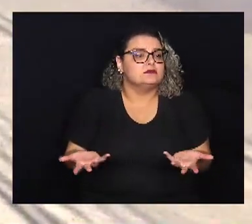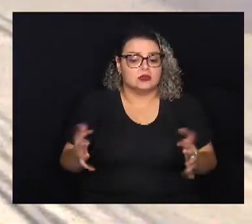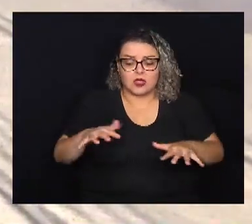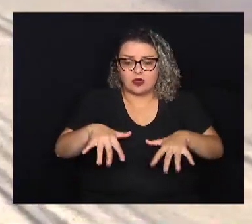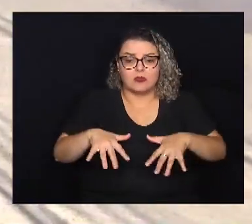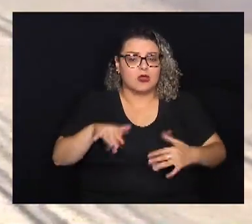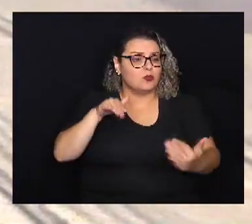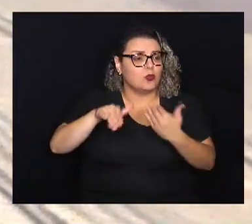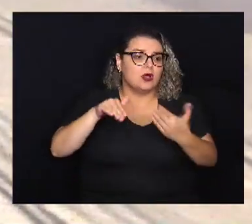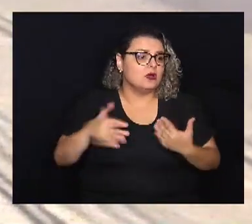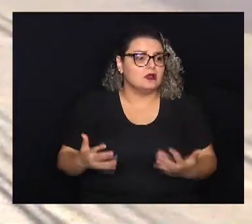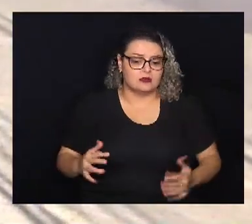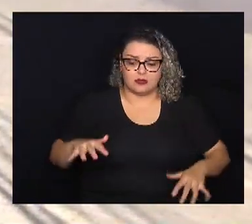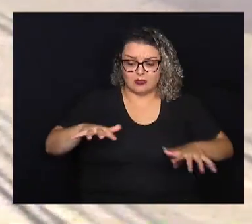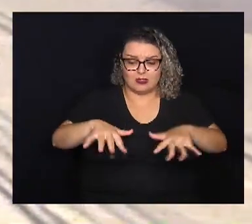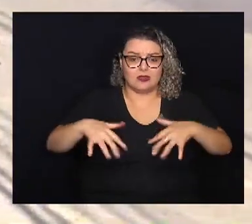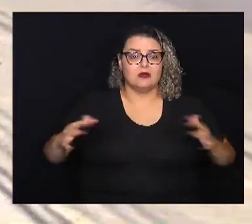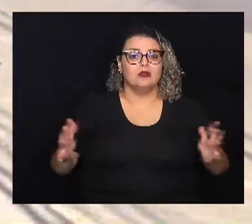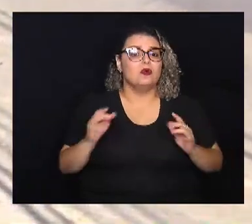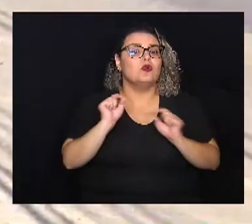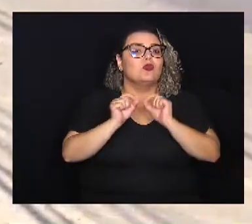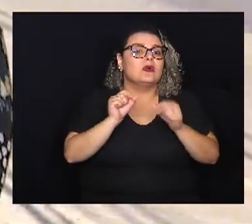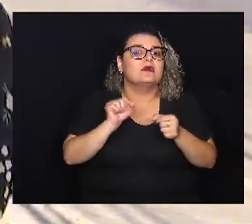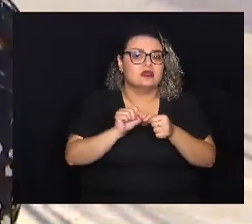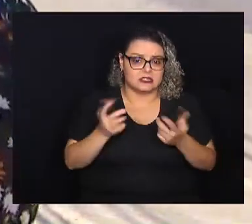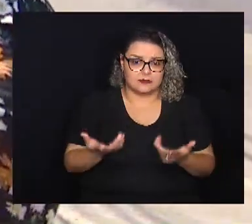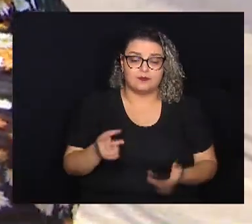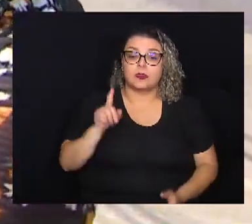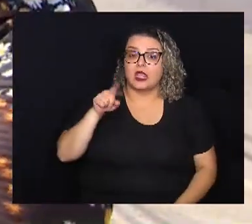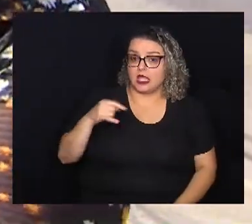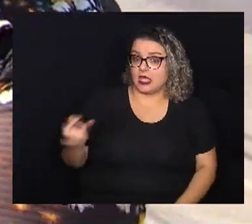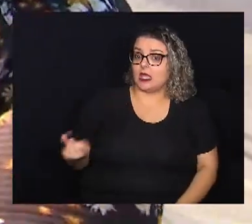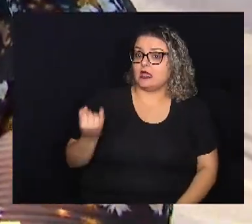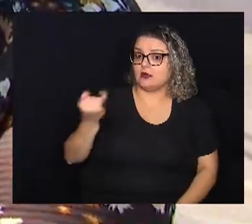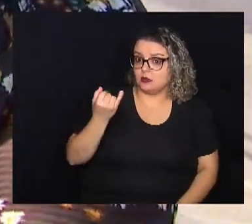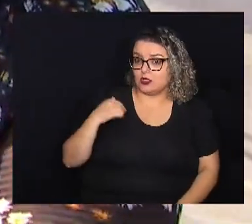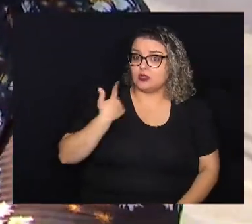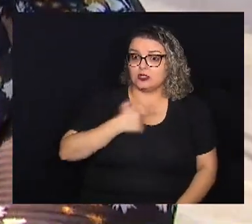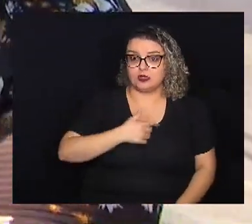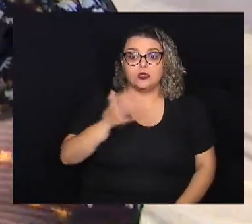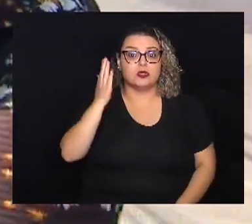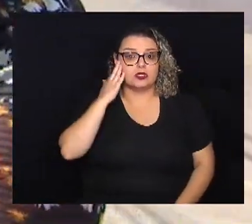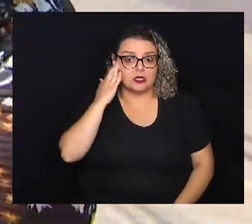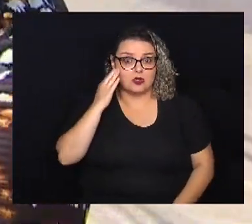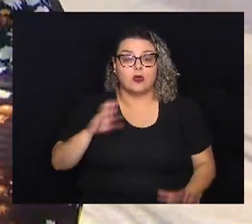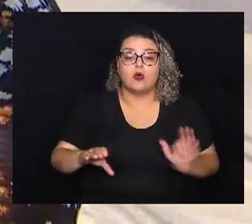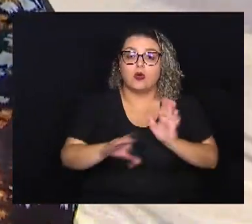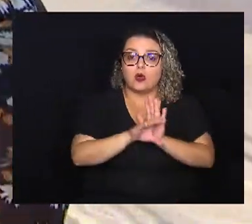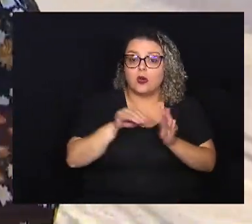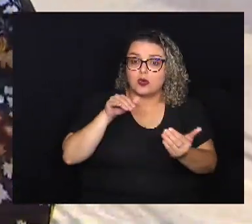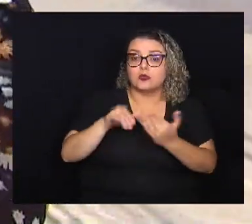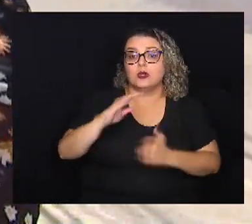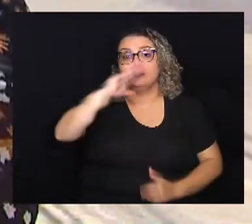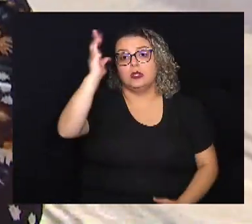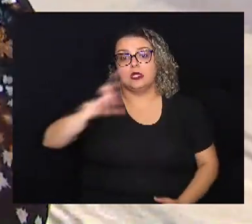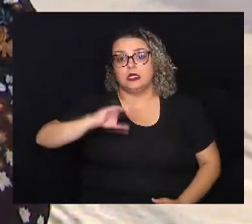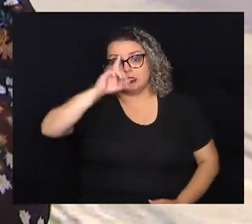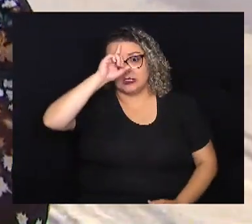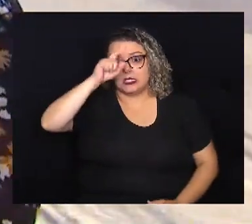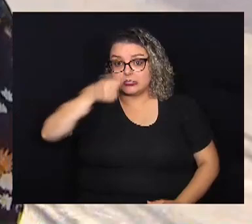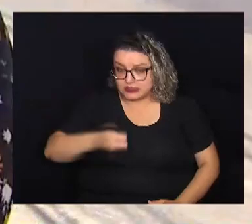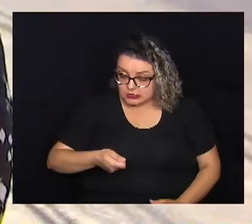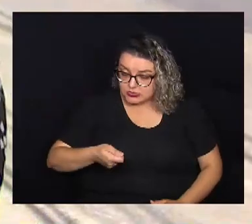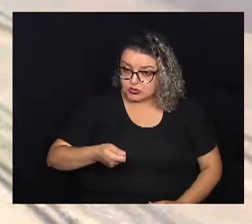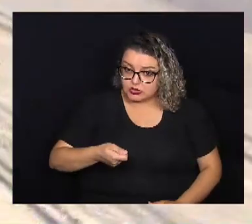movimentada, pisei na faixa e ninguém parou? E aí? É, é importante que a gente entenda que o Código de Trânsito Brasileiro, ele determina que